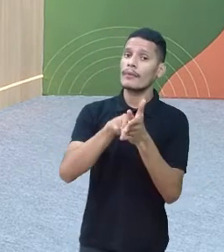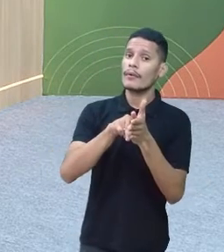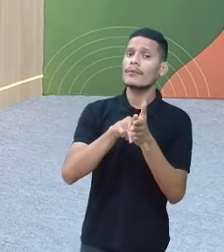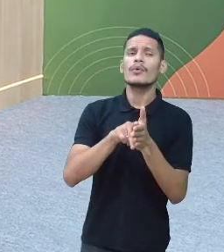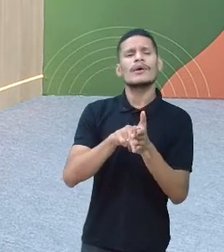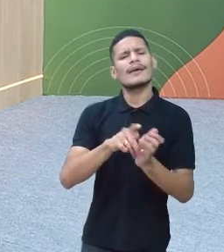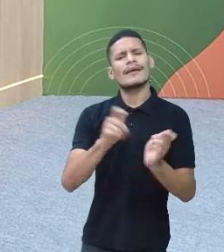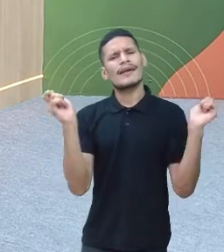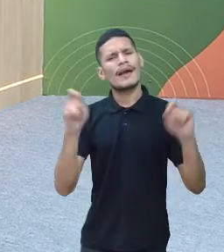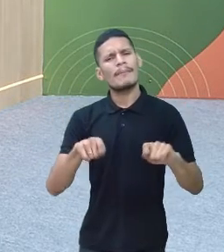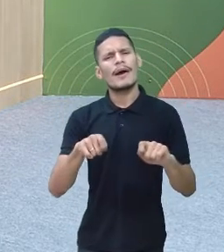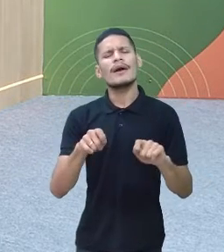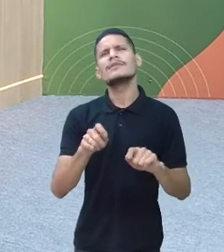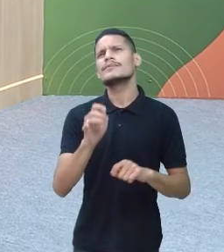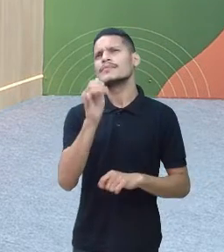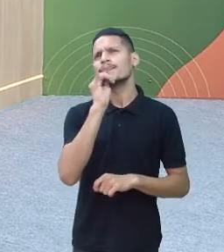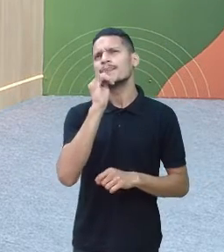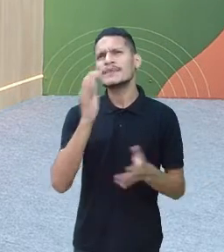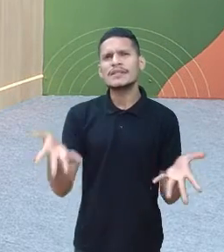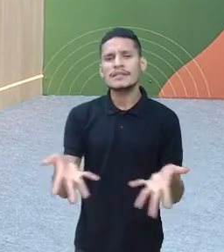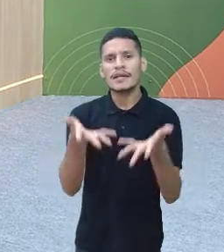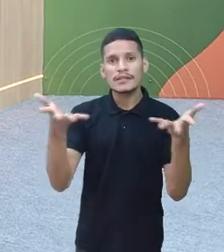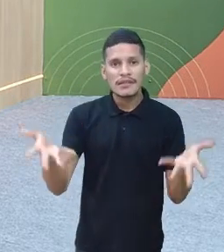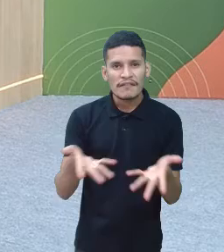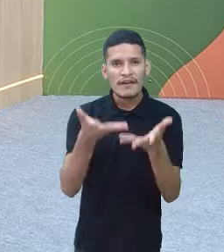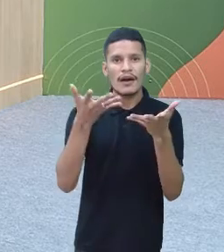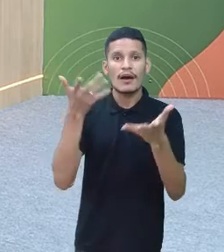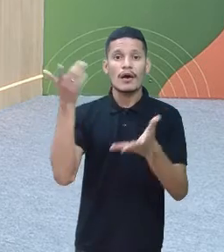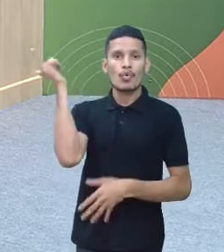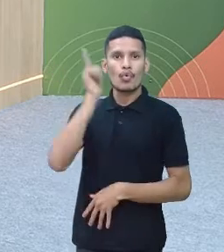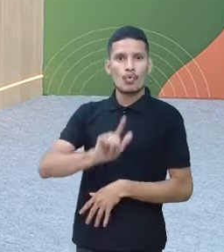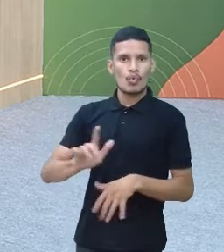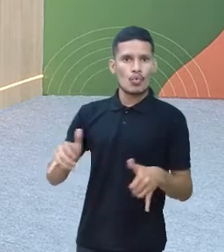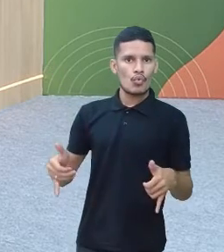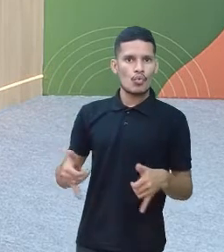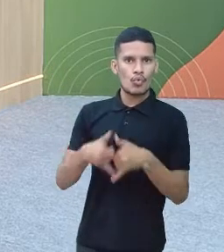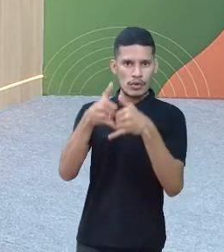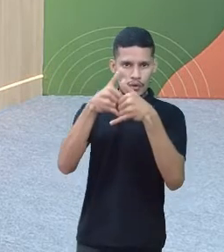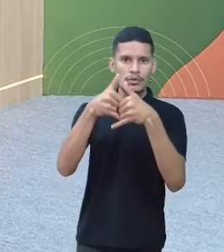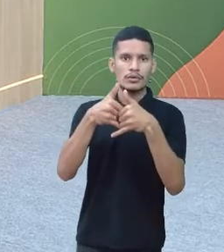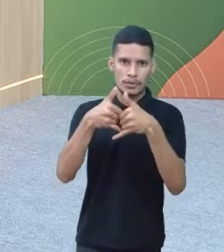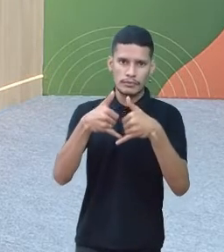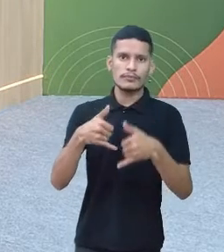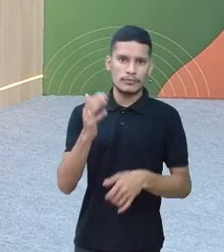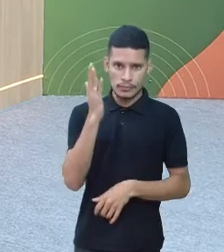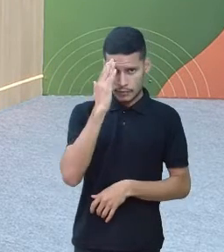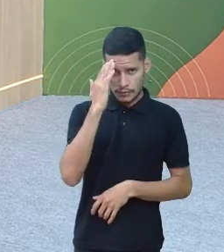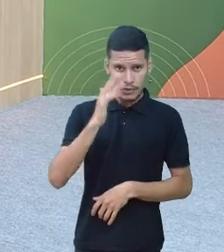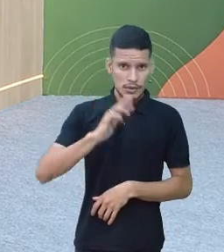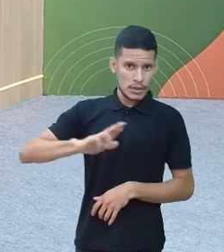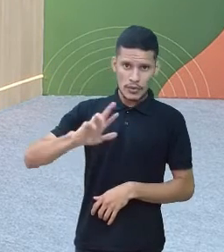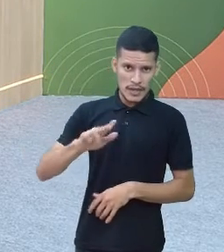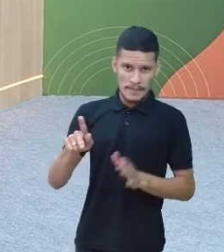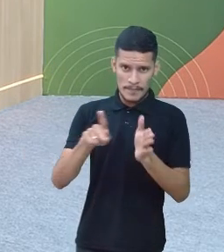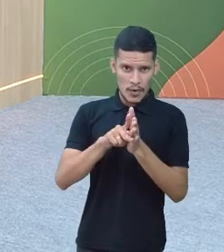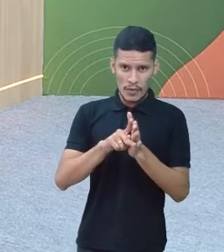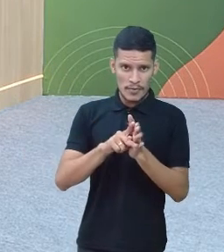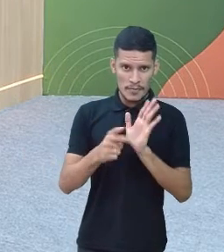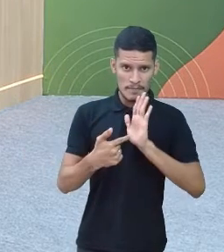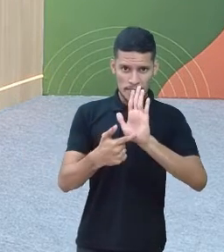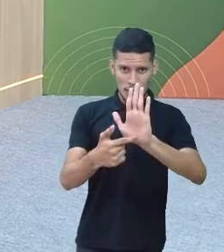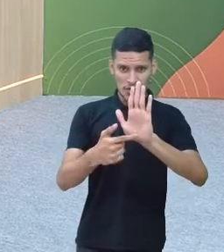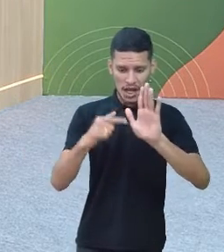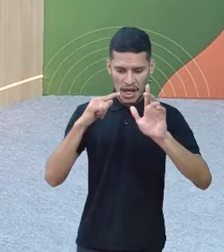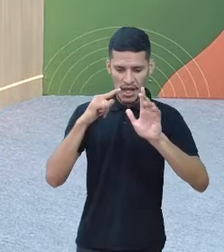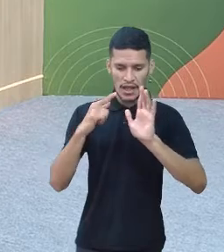justamente para incentivar as conquistas, né? E não exaltar a deficiência,